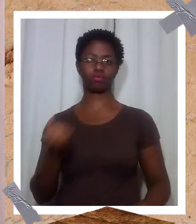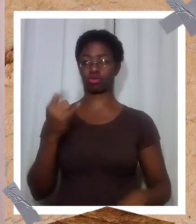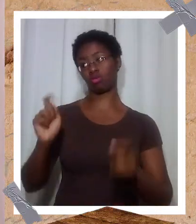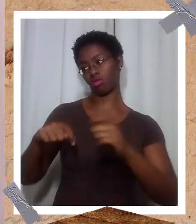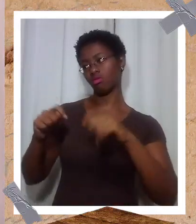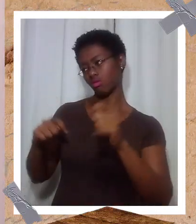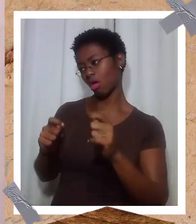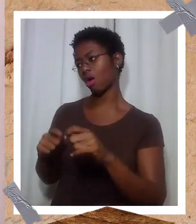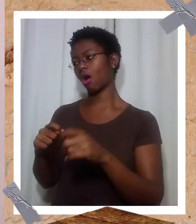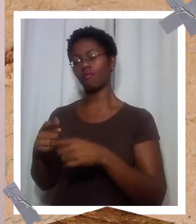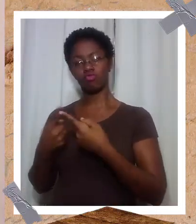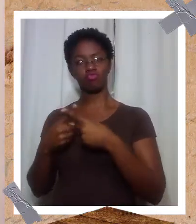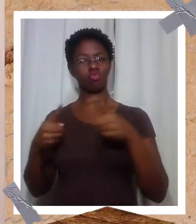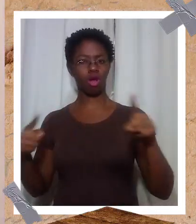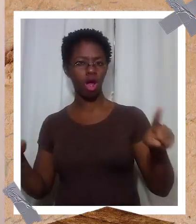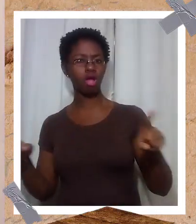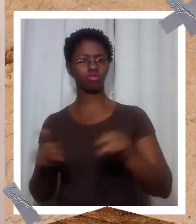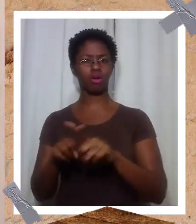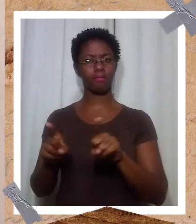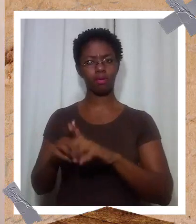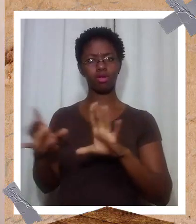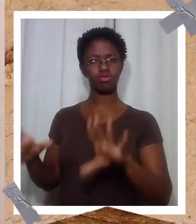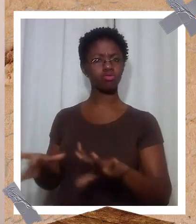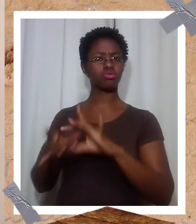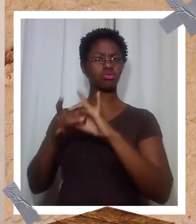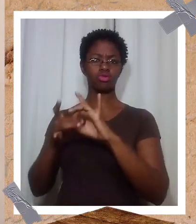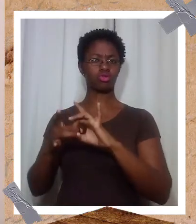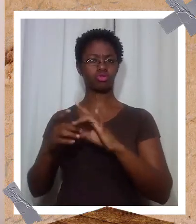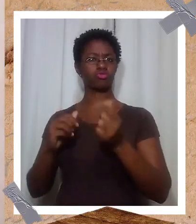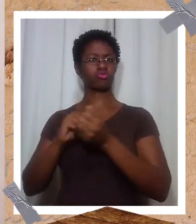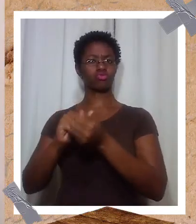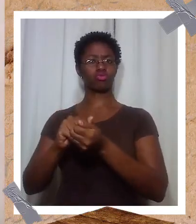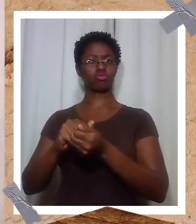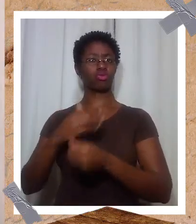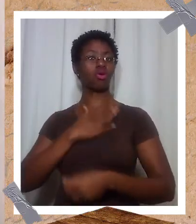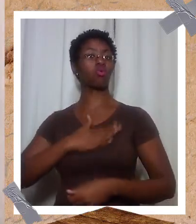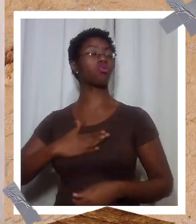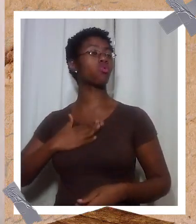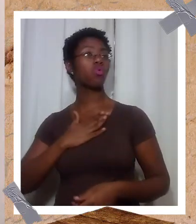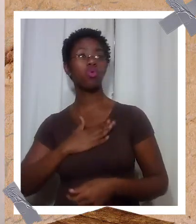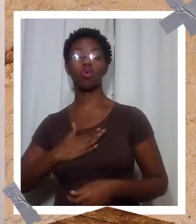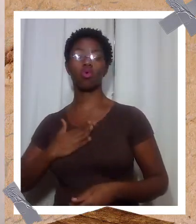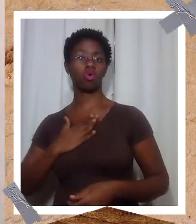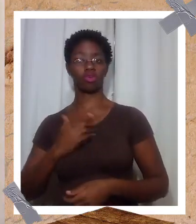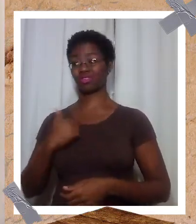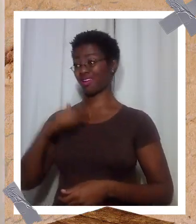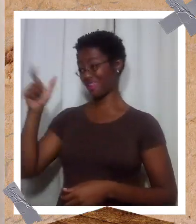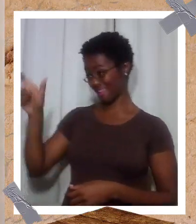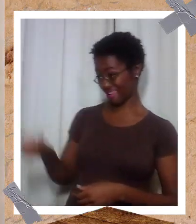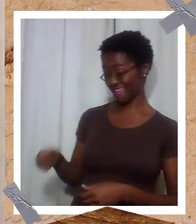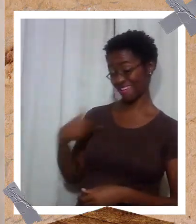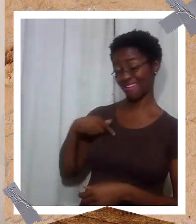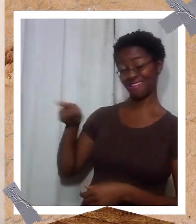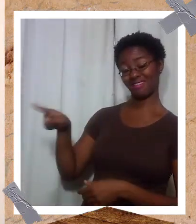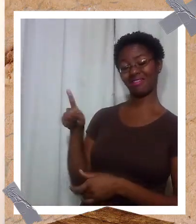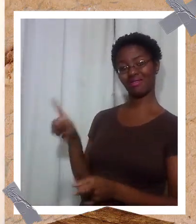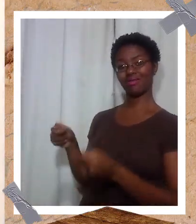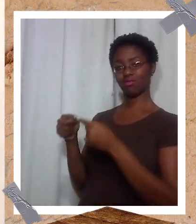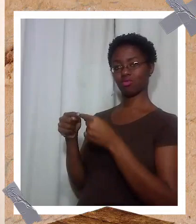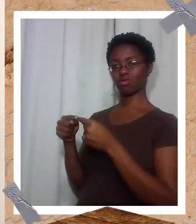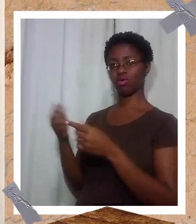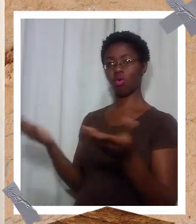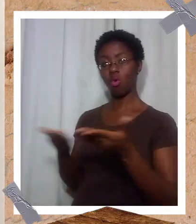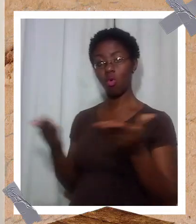financeiramente, poder inteirar o churrasco e aí ele confraternizar junto. Eu sempre gostei disso, é isso que eu sou. O fator de eu ganhar mais